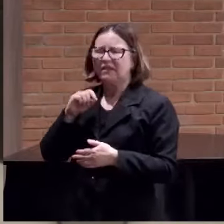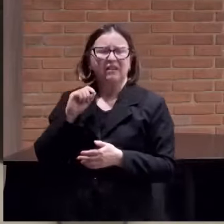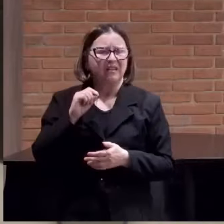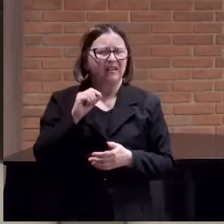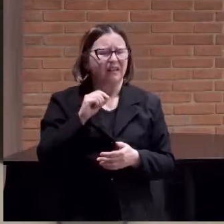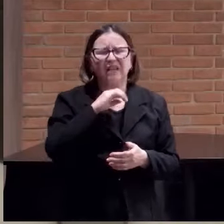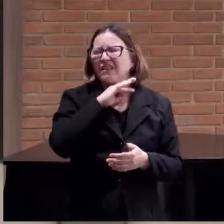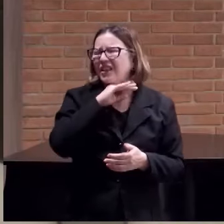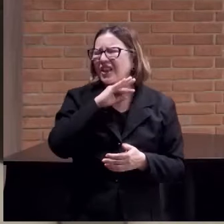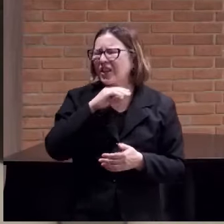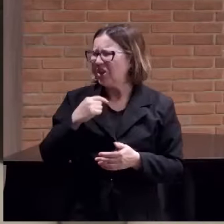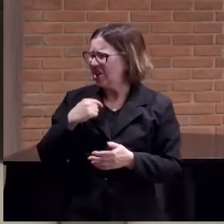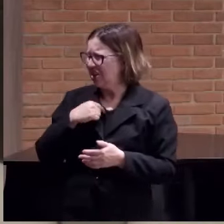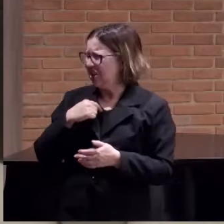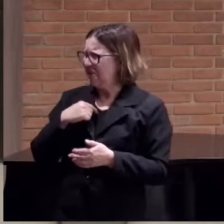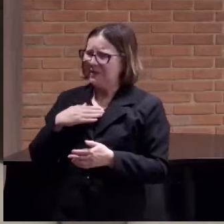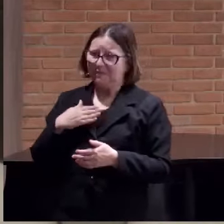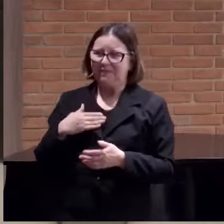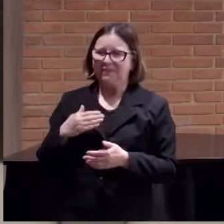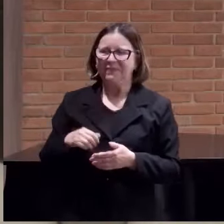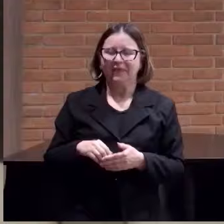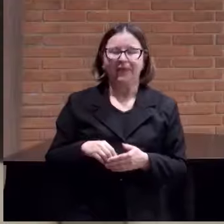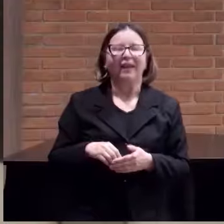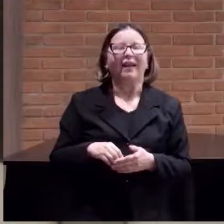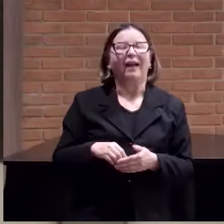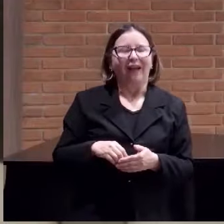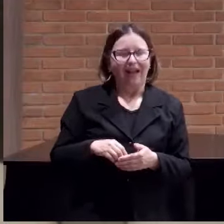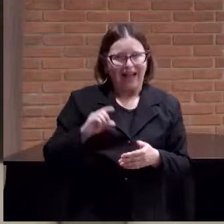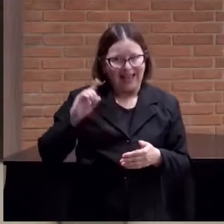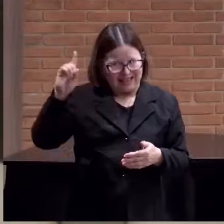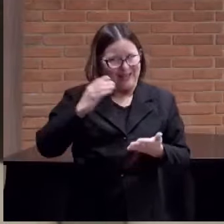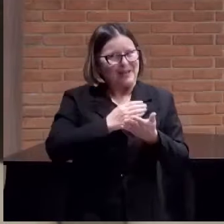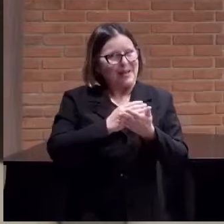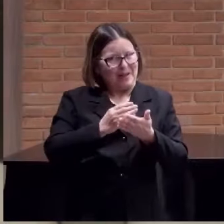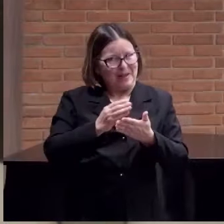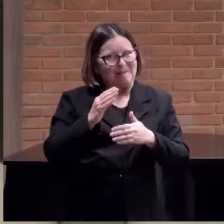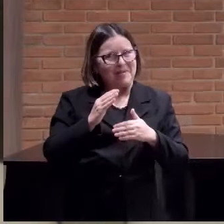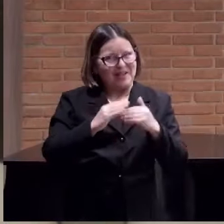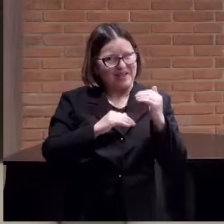de mim. Aí eu digo: então Deus começou a obra.